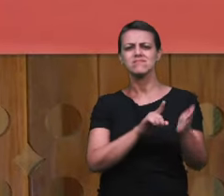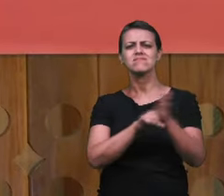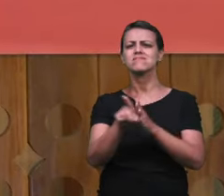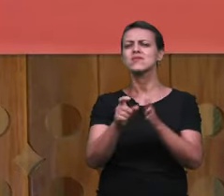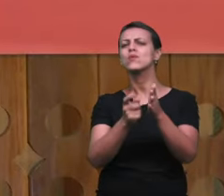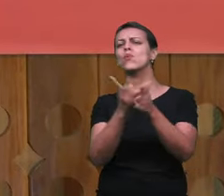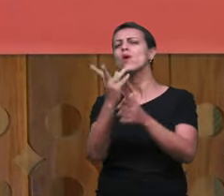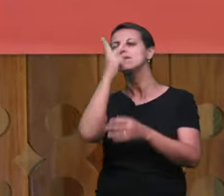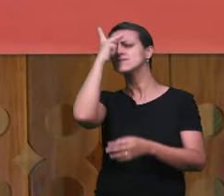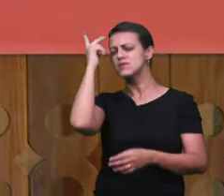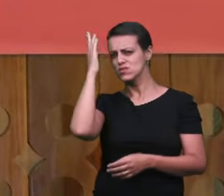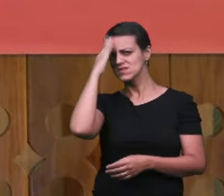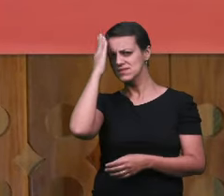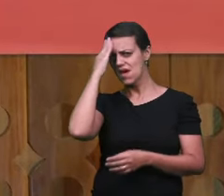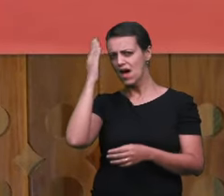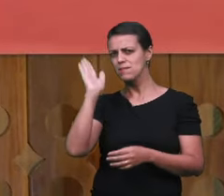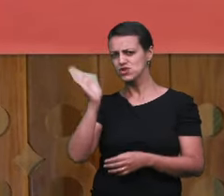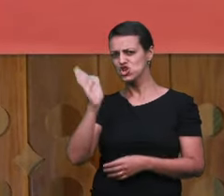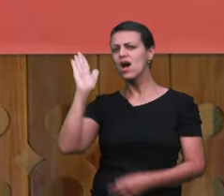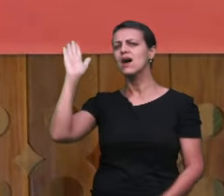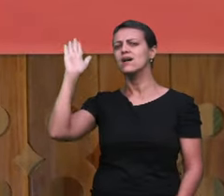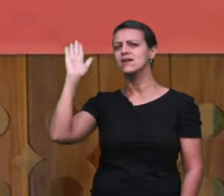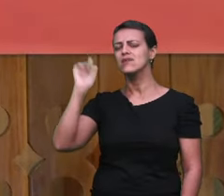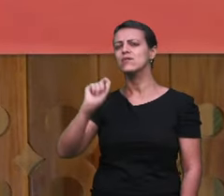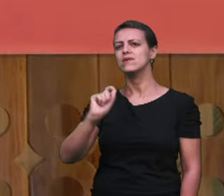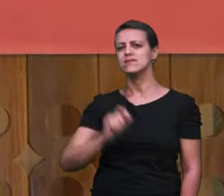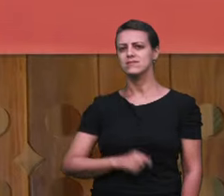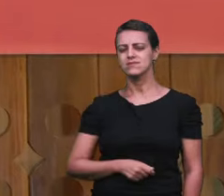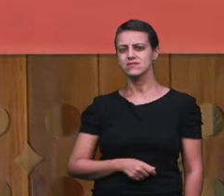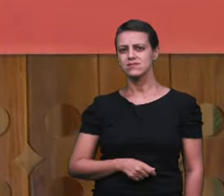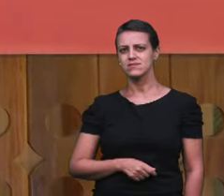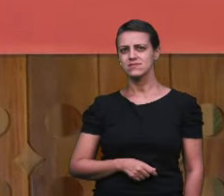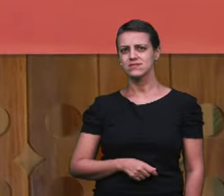a mão vão saber aonde que eles aprenderam. Pode levantar.